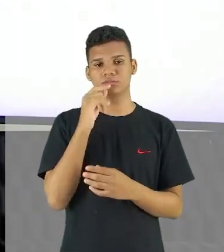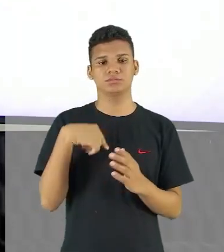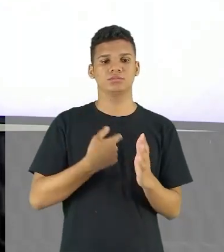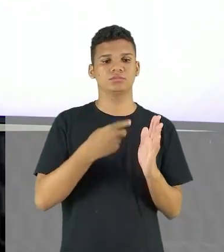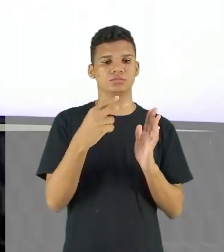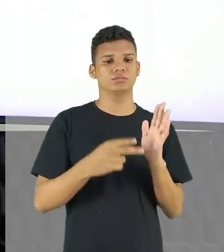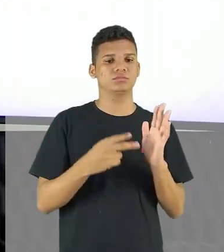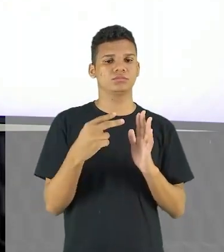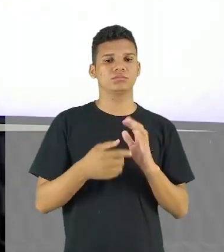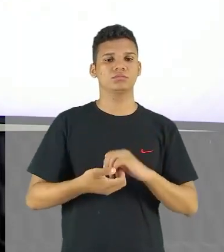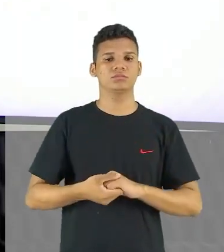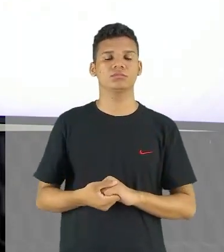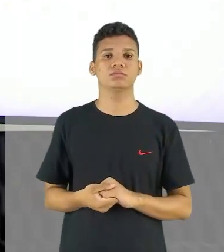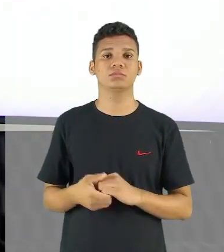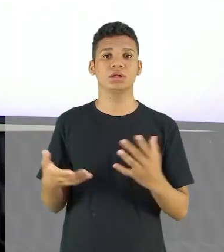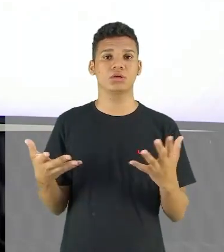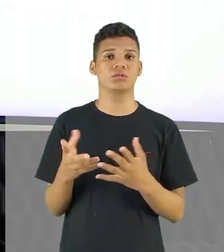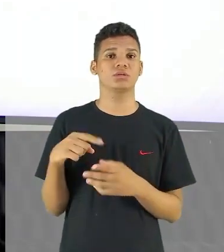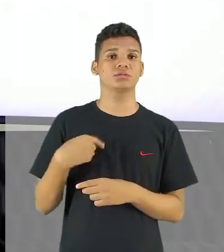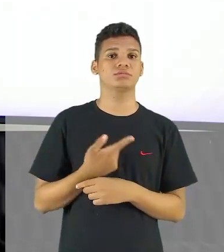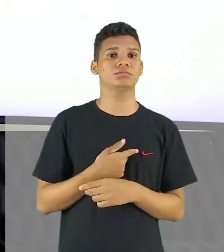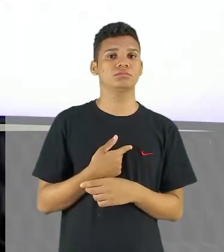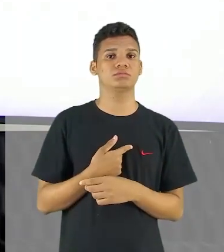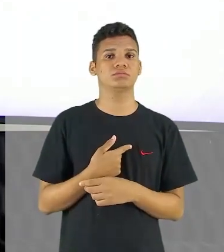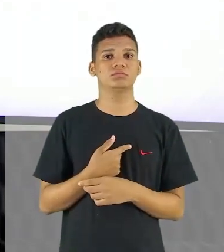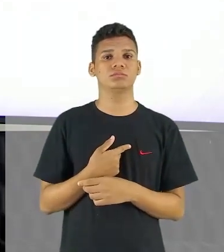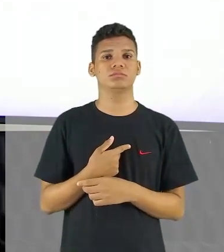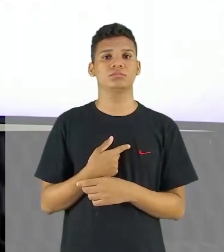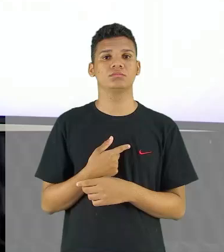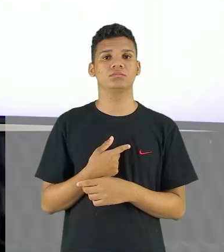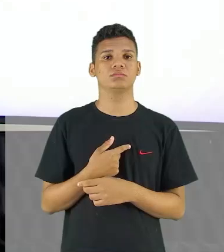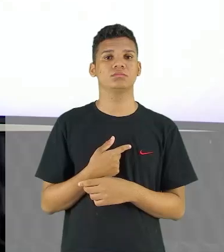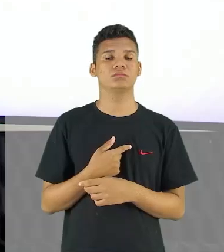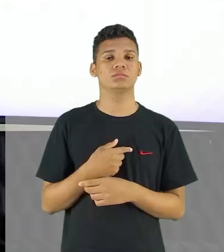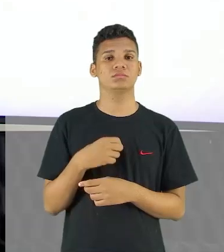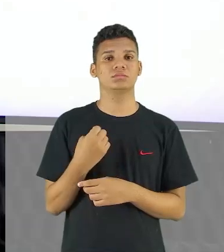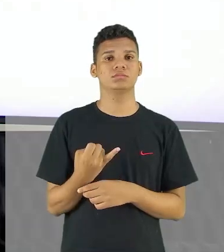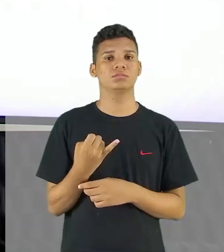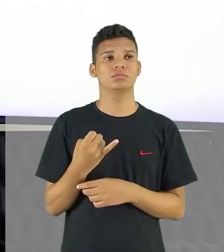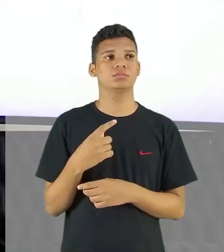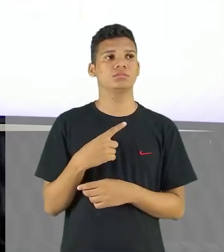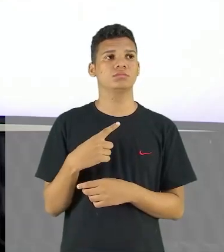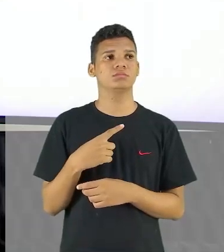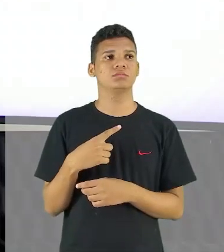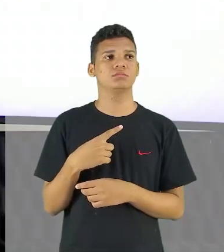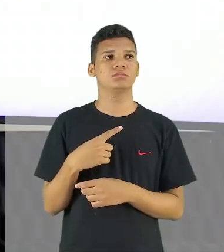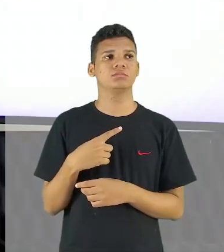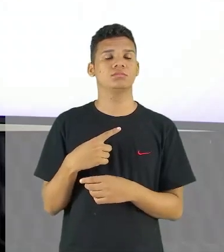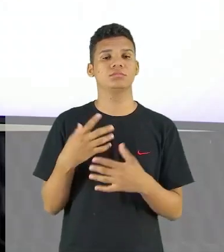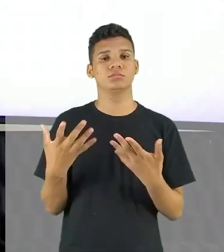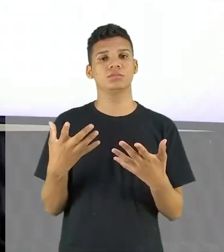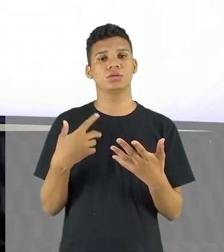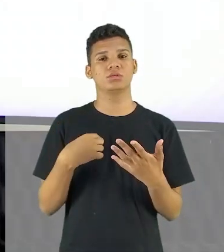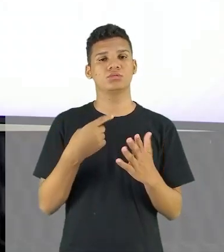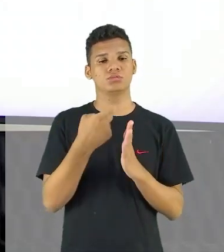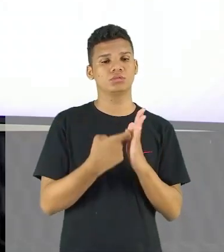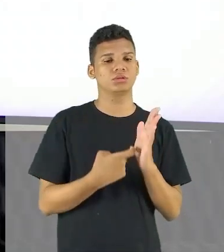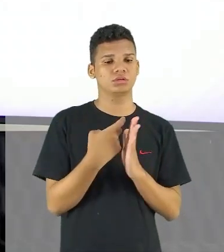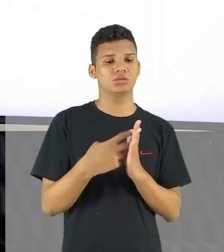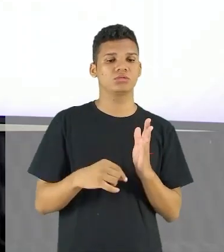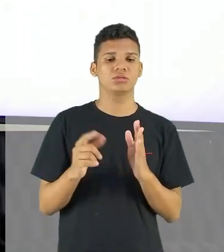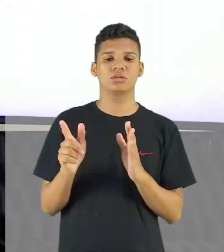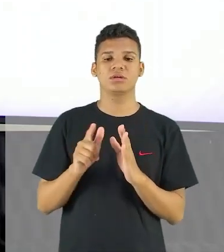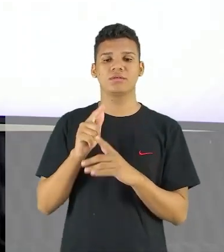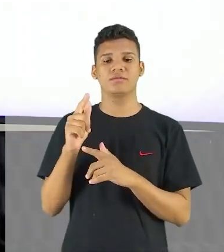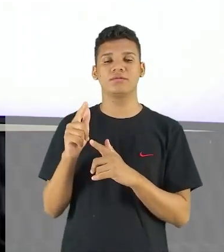bom? Agora a gente... se tiver só essa questão aqui, normalmente um texto vem para várias